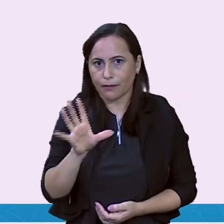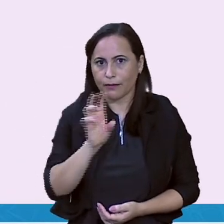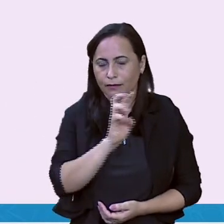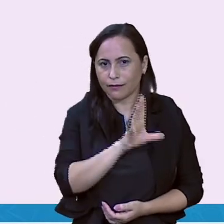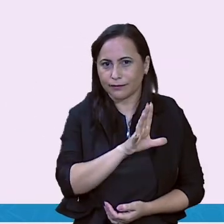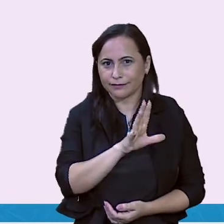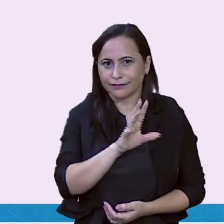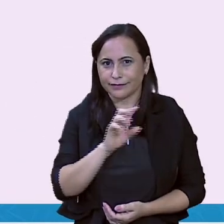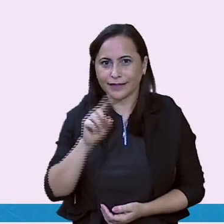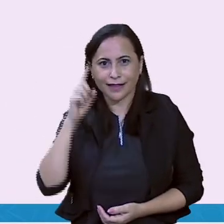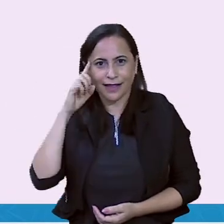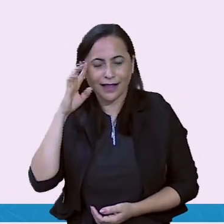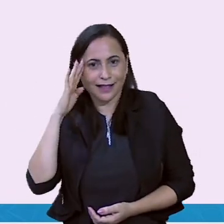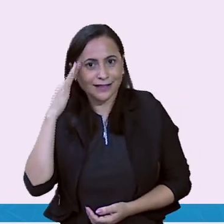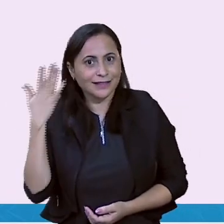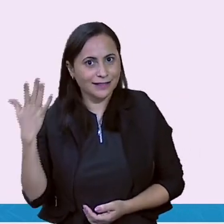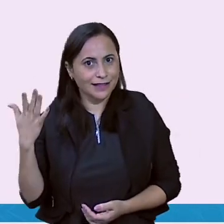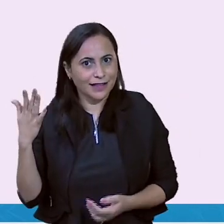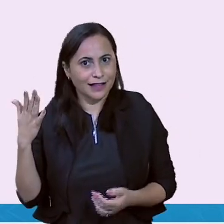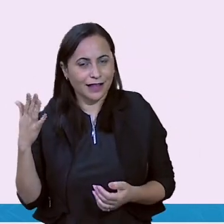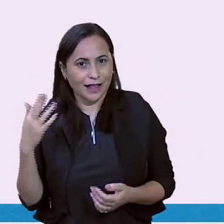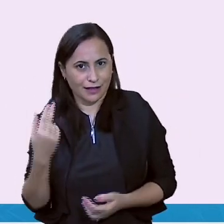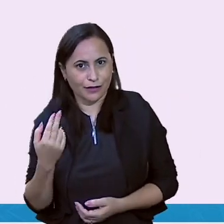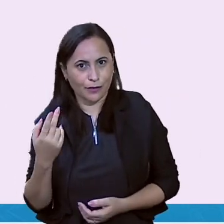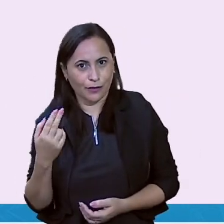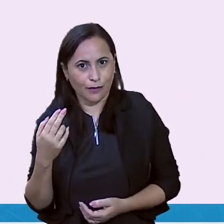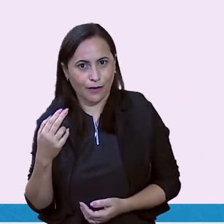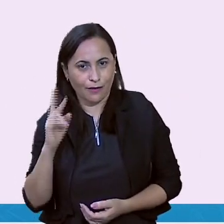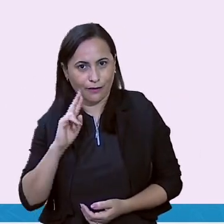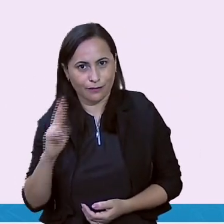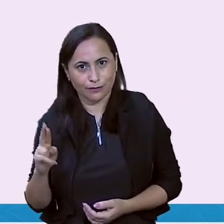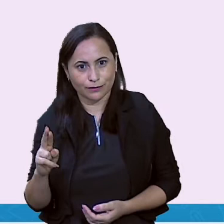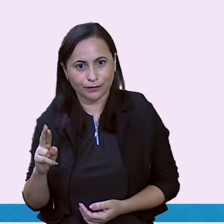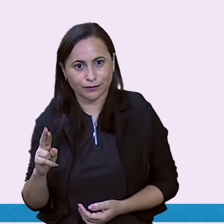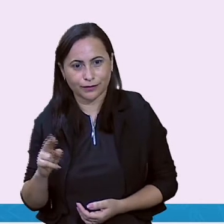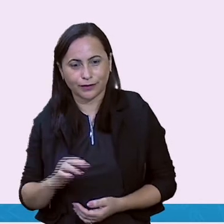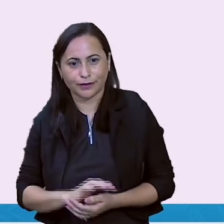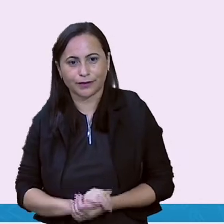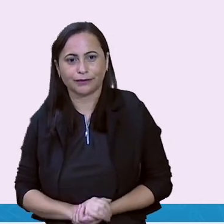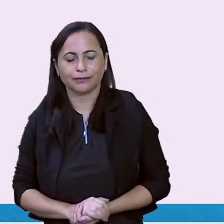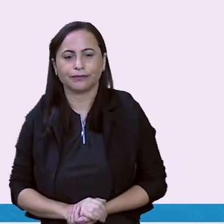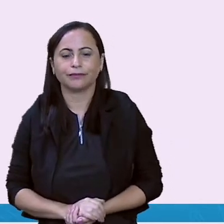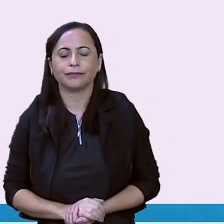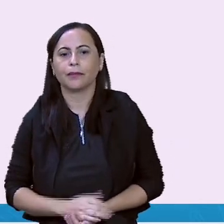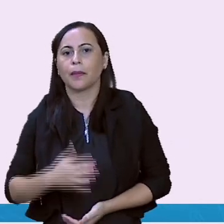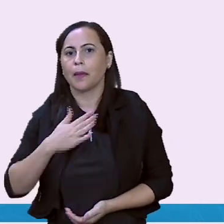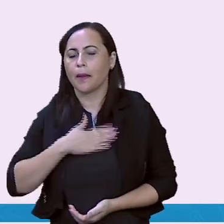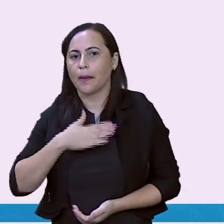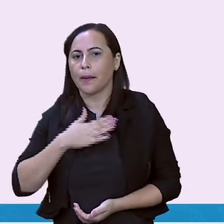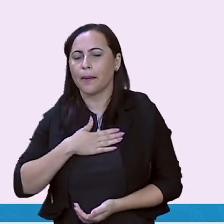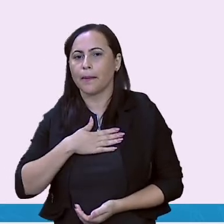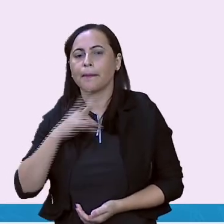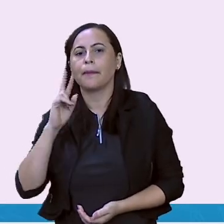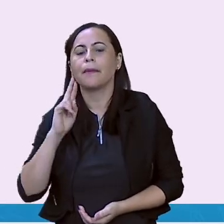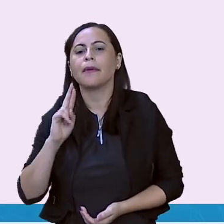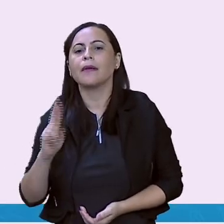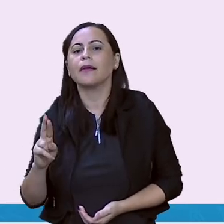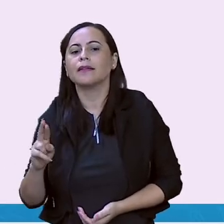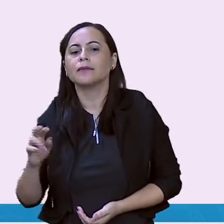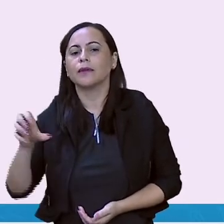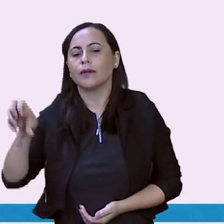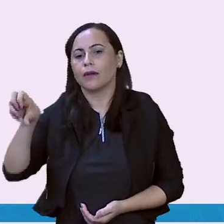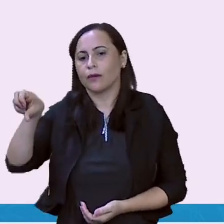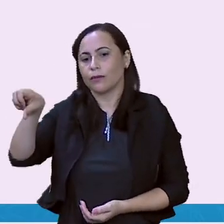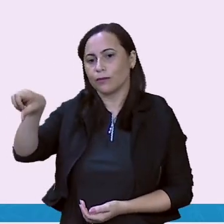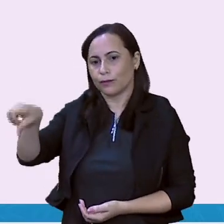resultado? Sabendo que a Sabrina tem 6 aninhos. O meu resultado foram